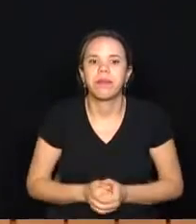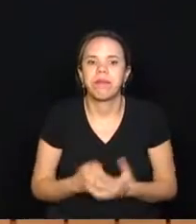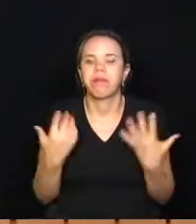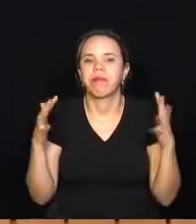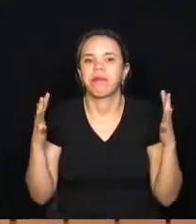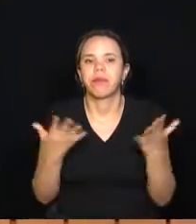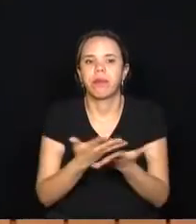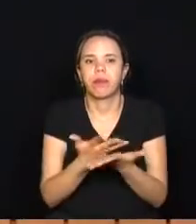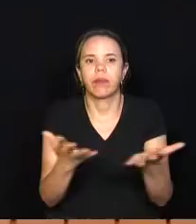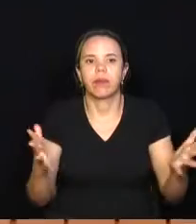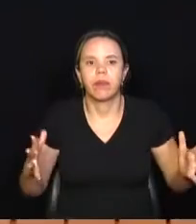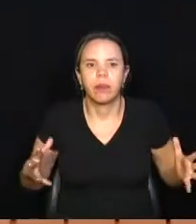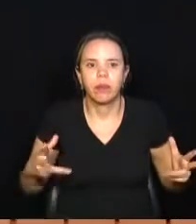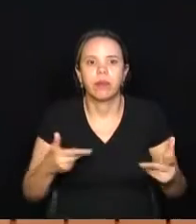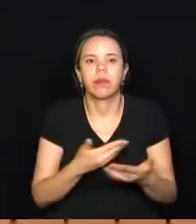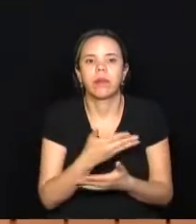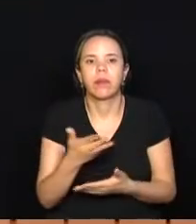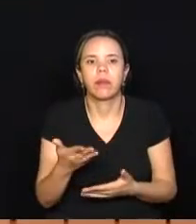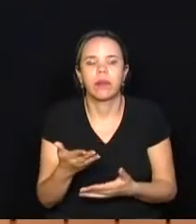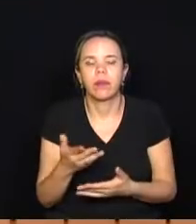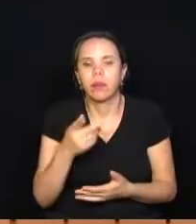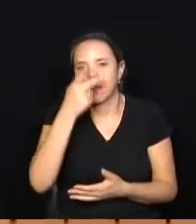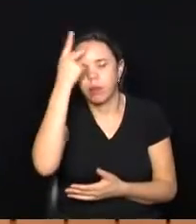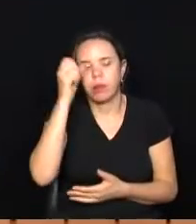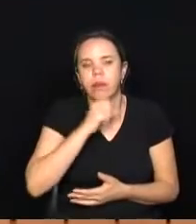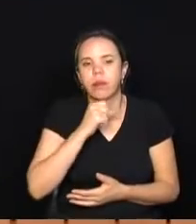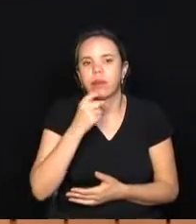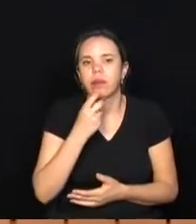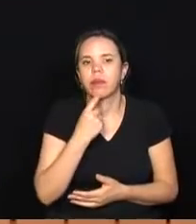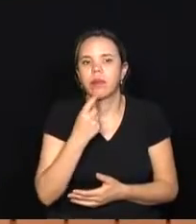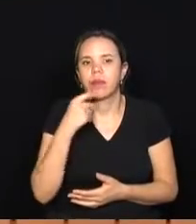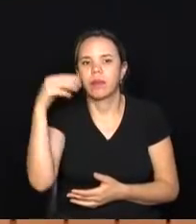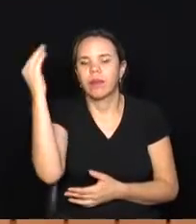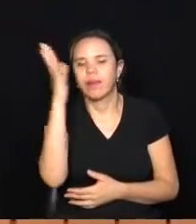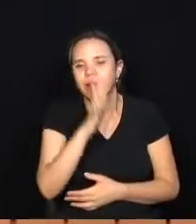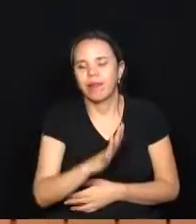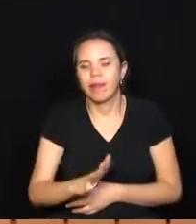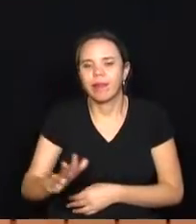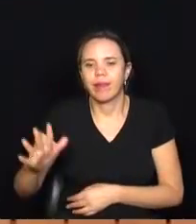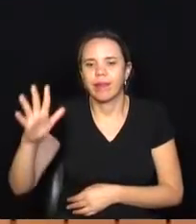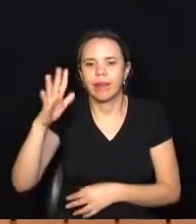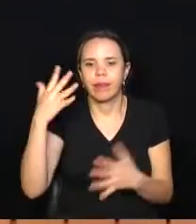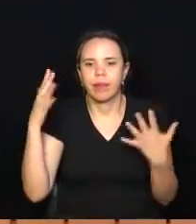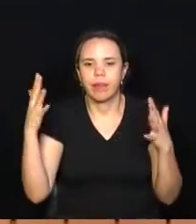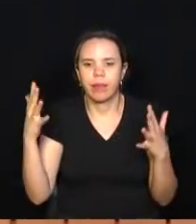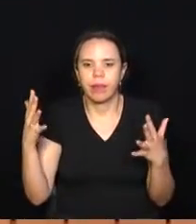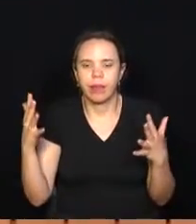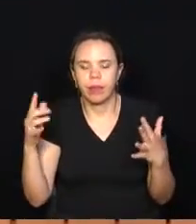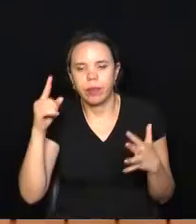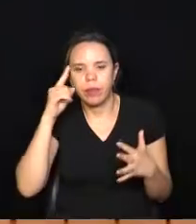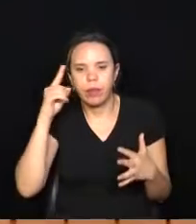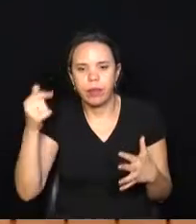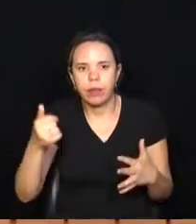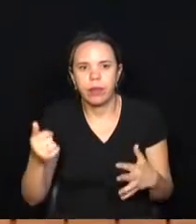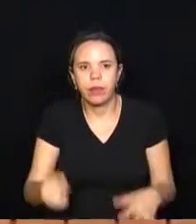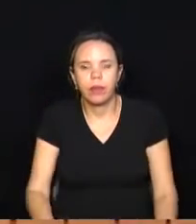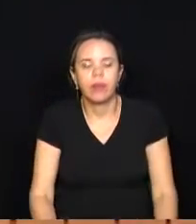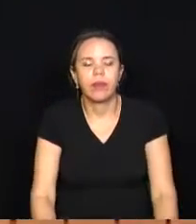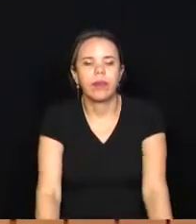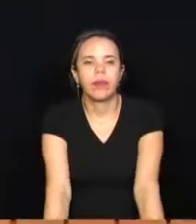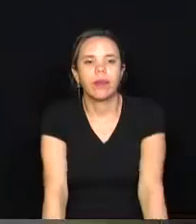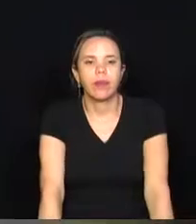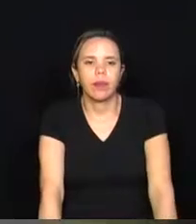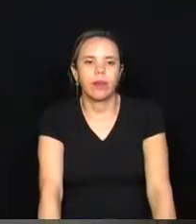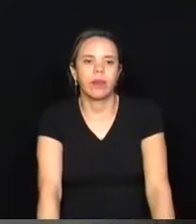parabéns a todos os idosos de Campinas e do Brasil. Parabéns pelo dia 1º.